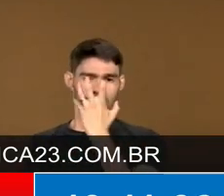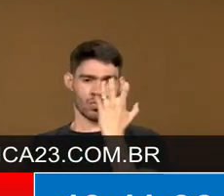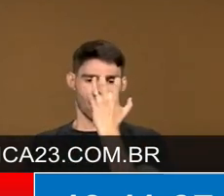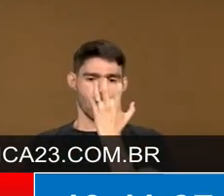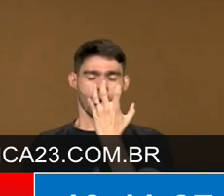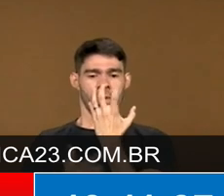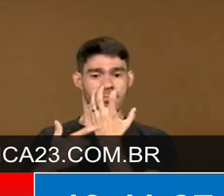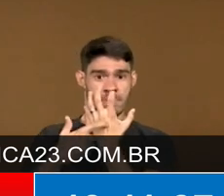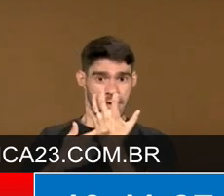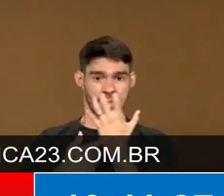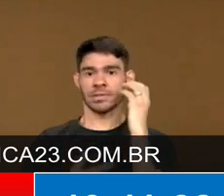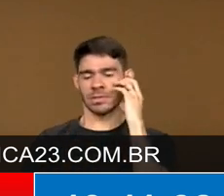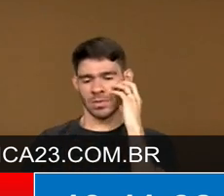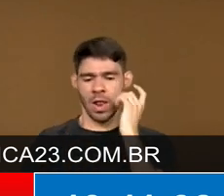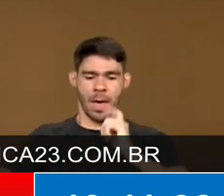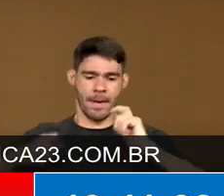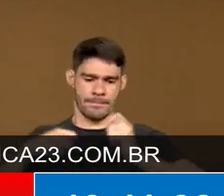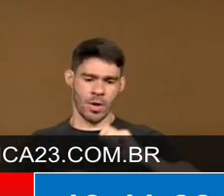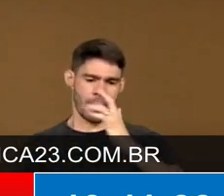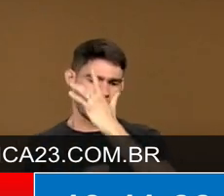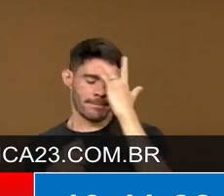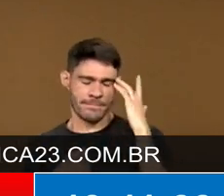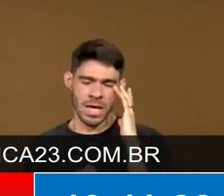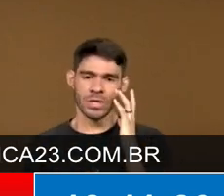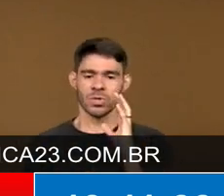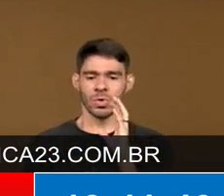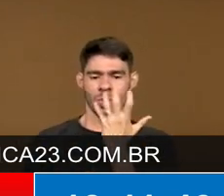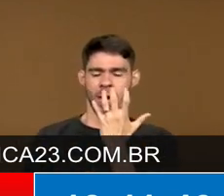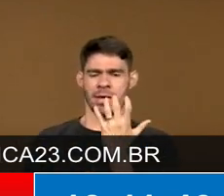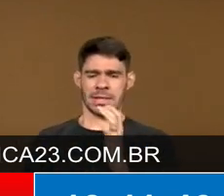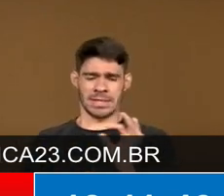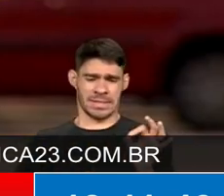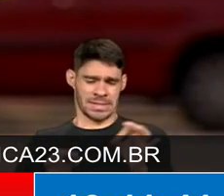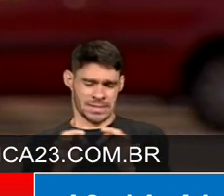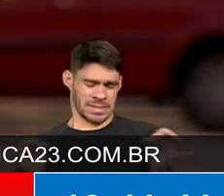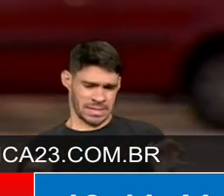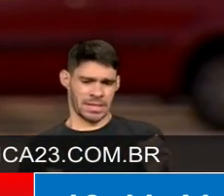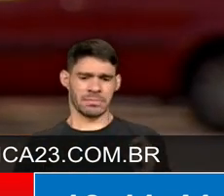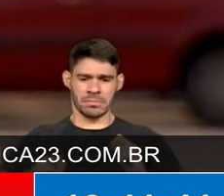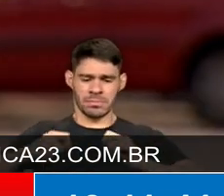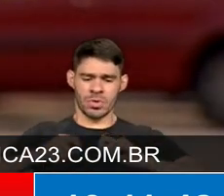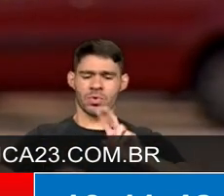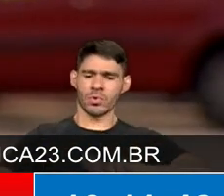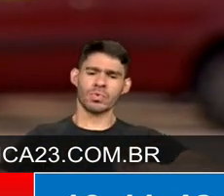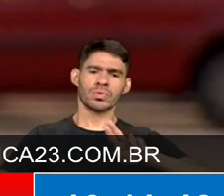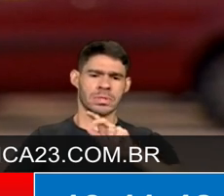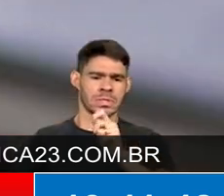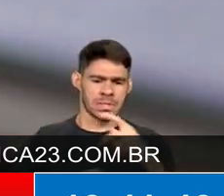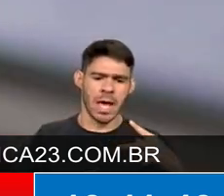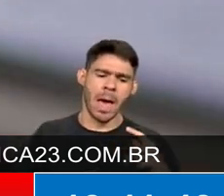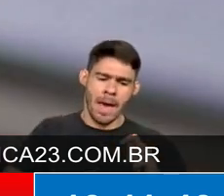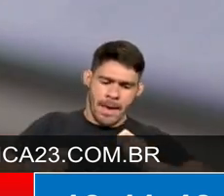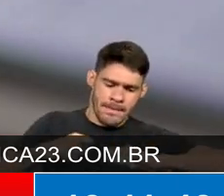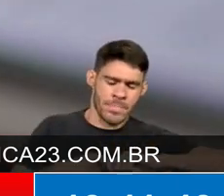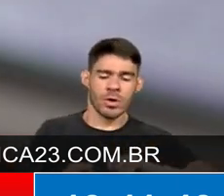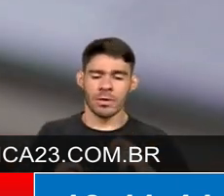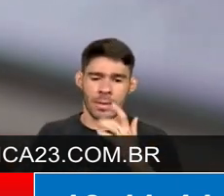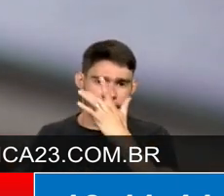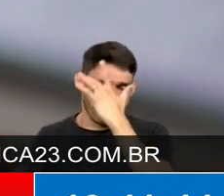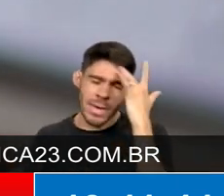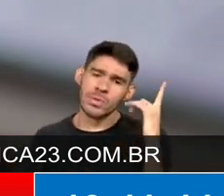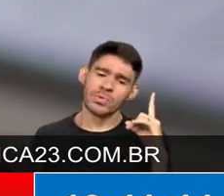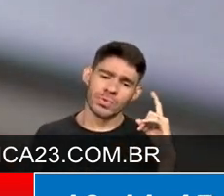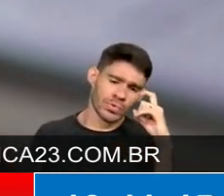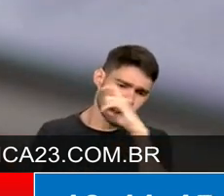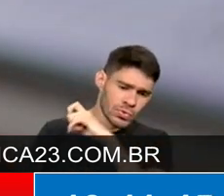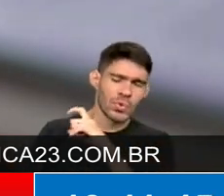celular. Isso para possibilitar que pessoas com celulares mais simples possam usar o app e aquelas com